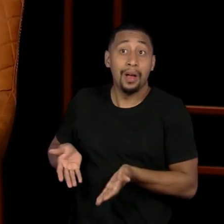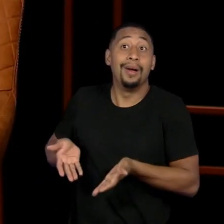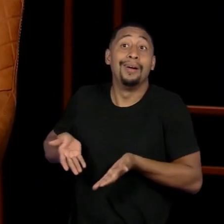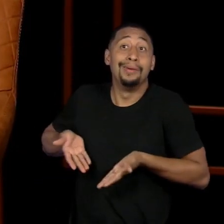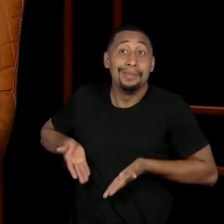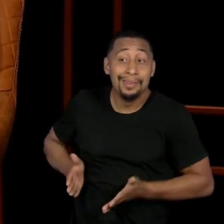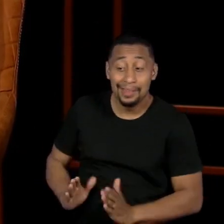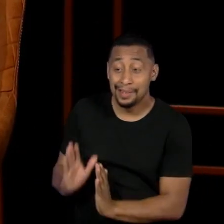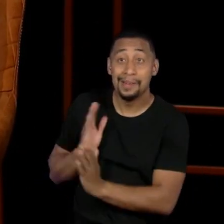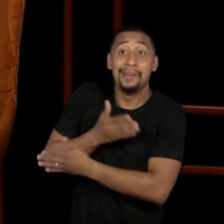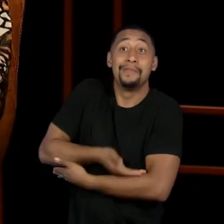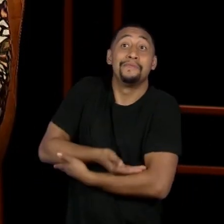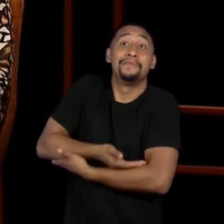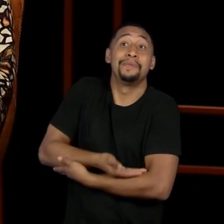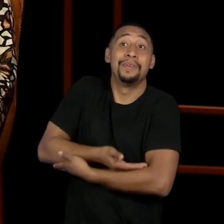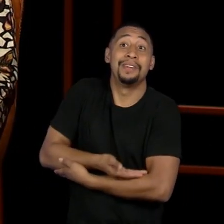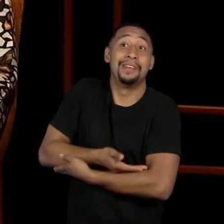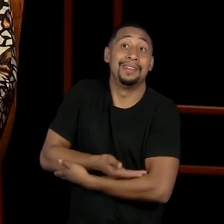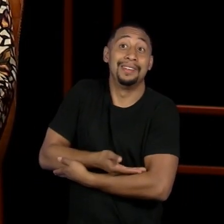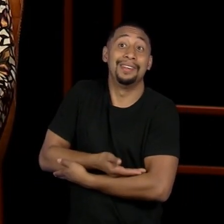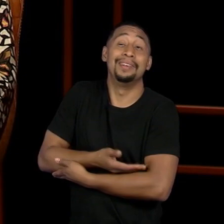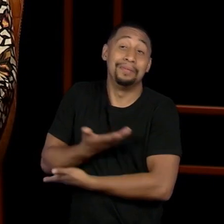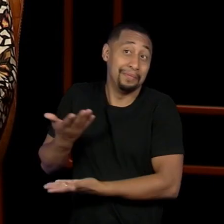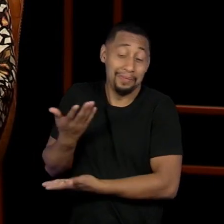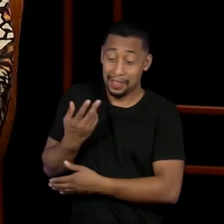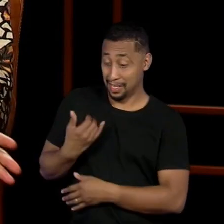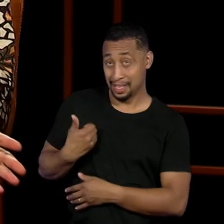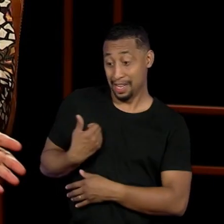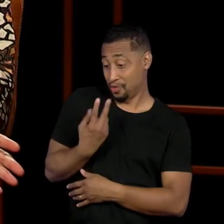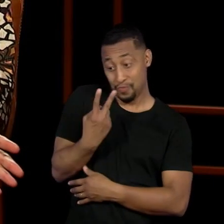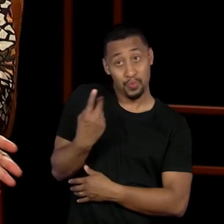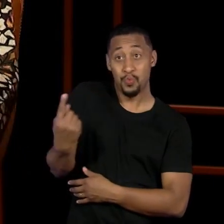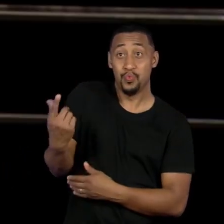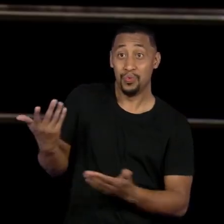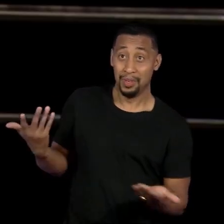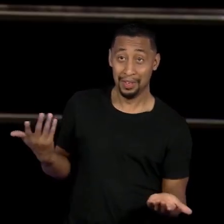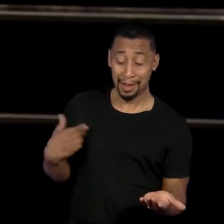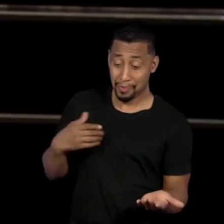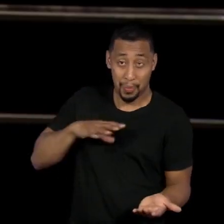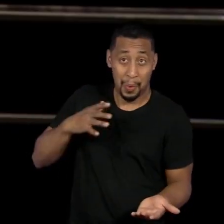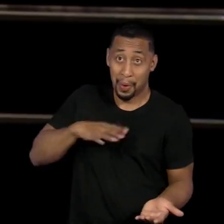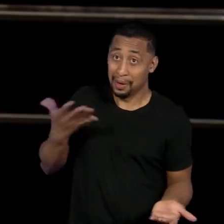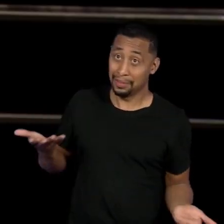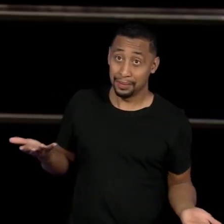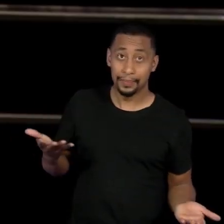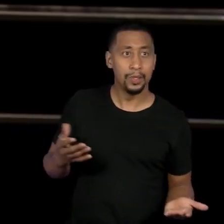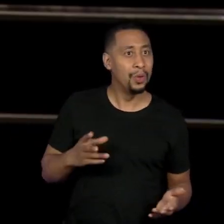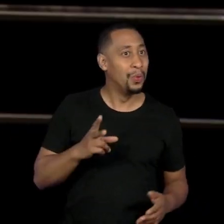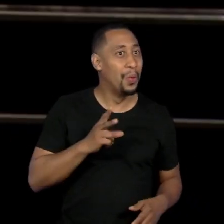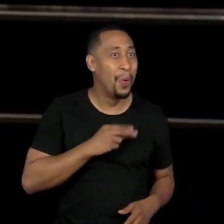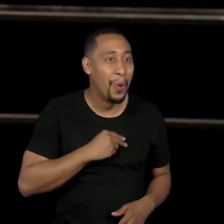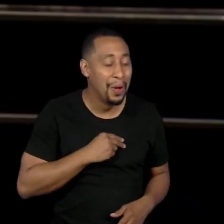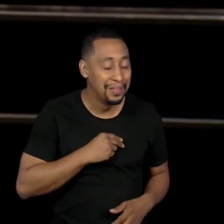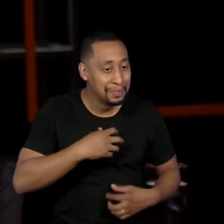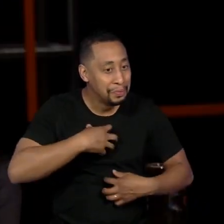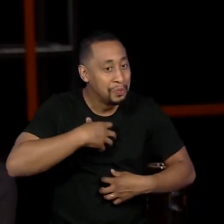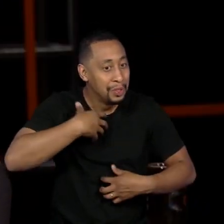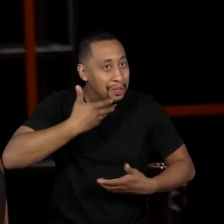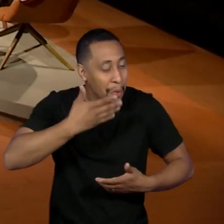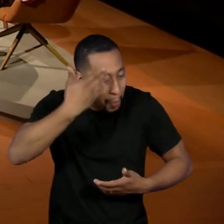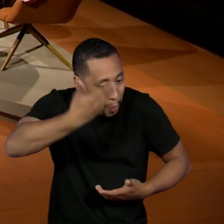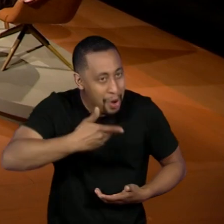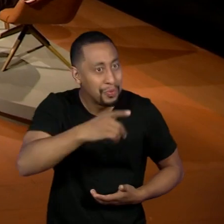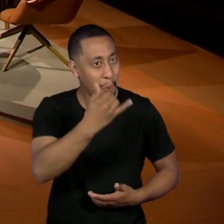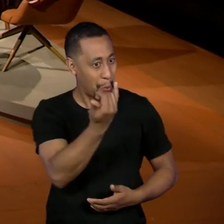ousadia de ter uma filha com 21 anos. Que não era possível. Que honra, então, a gente maravilha. saber isso, né, em primeira mão, maravilha.